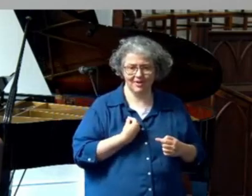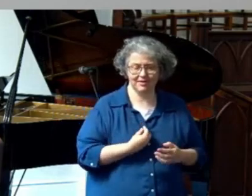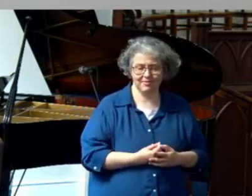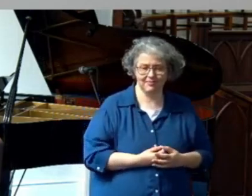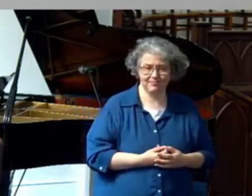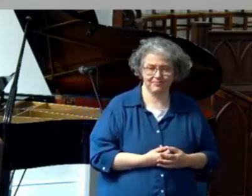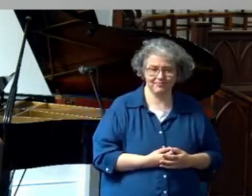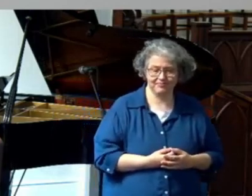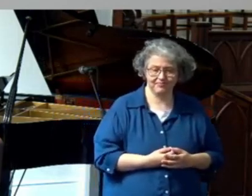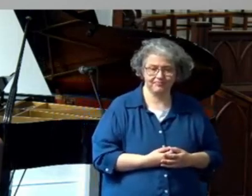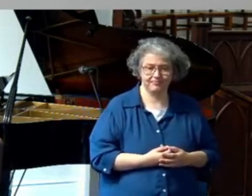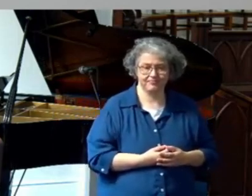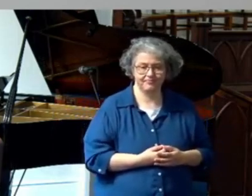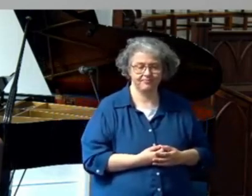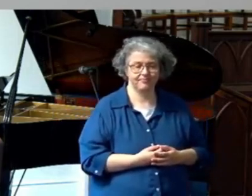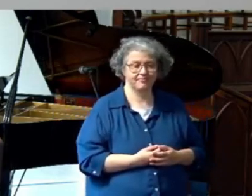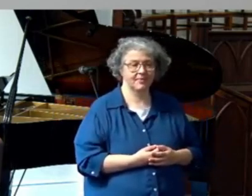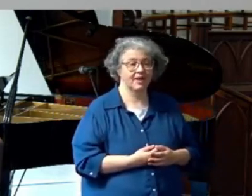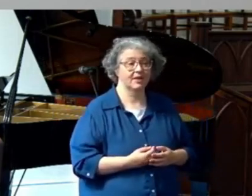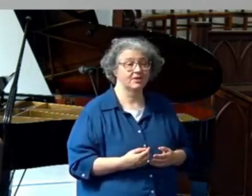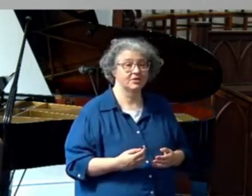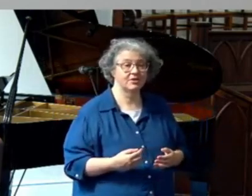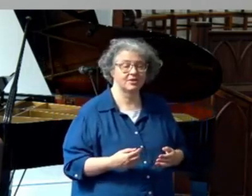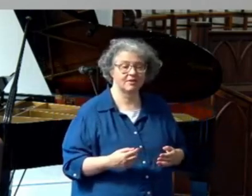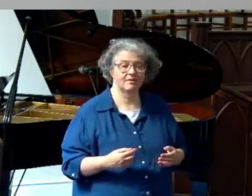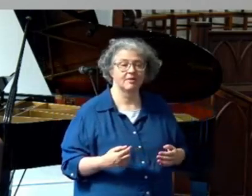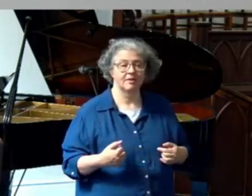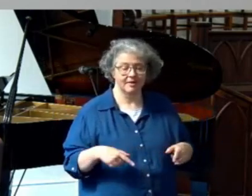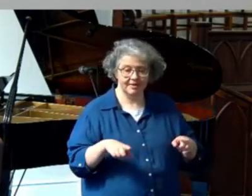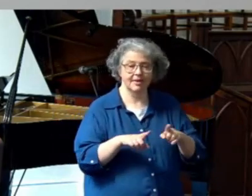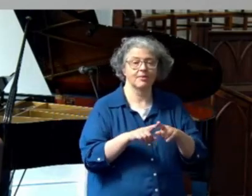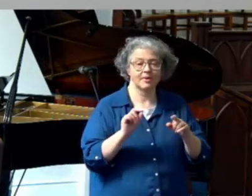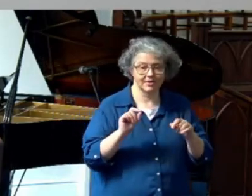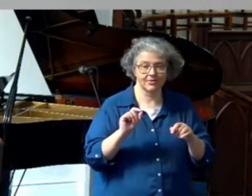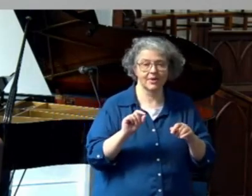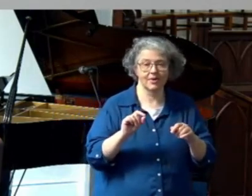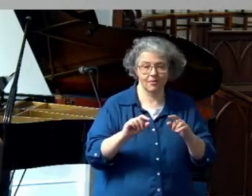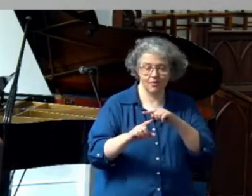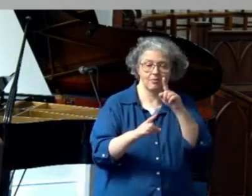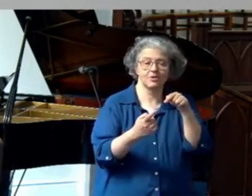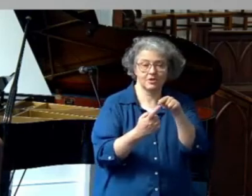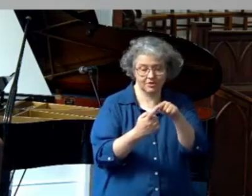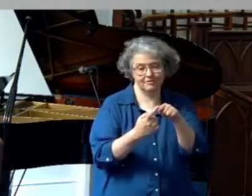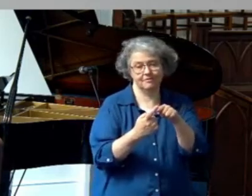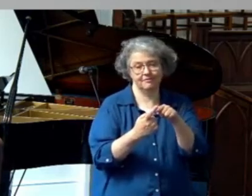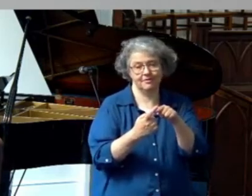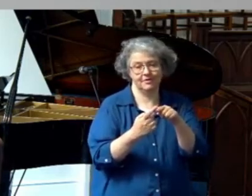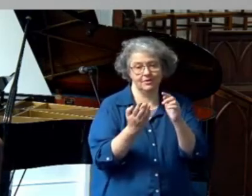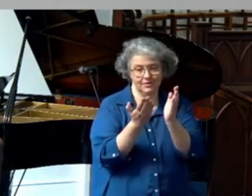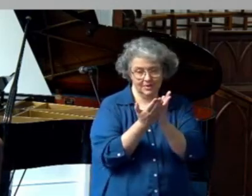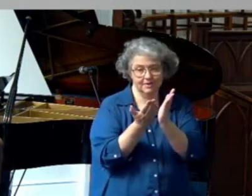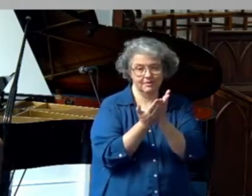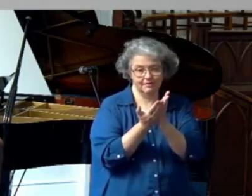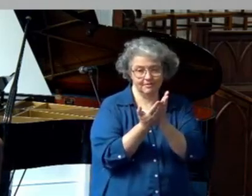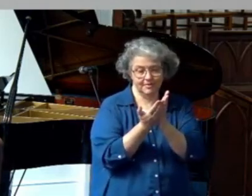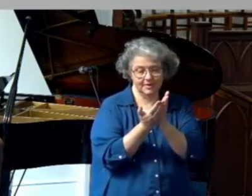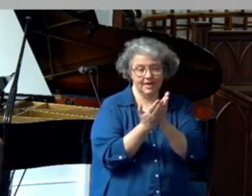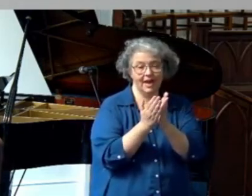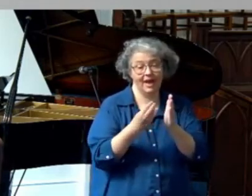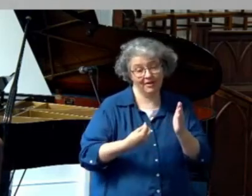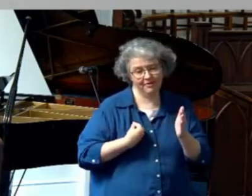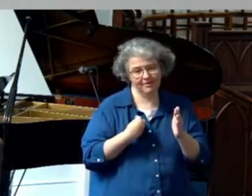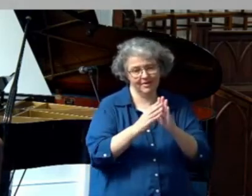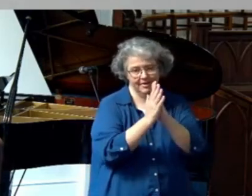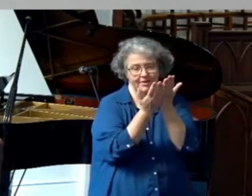para o autor e consumador da fé, Jesus Cristo? Isso é vida no cristianismo. Essa é a vida bíblica.